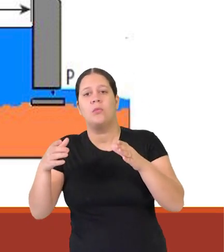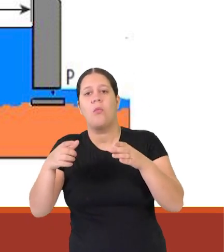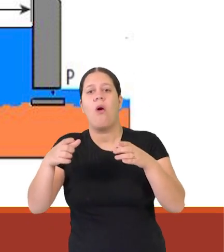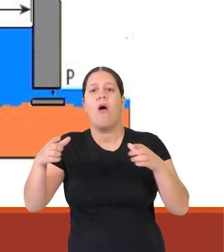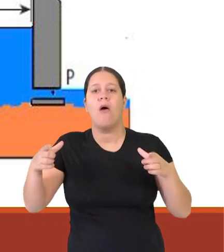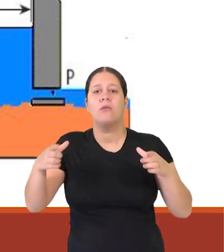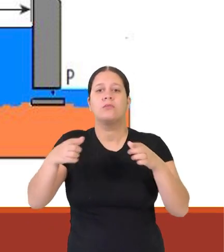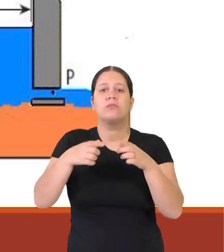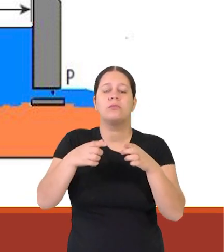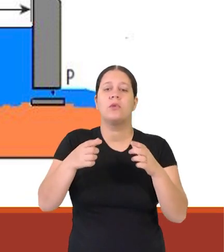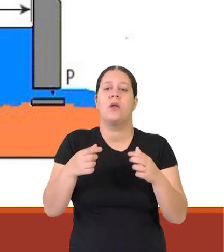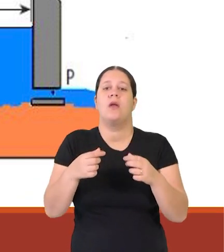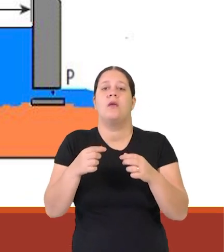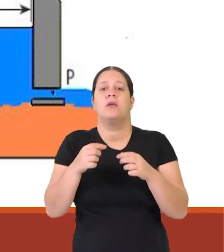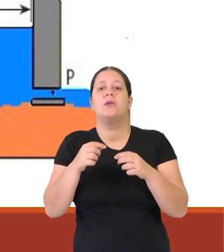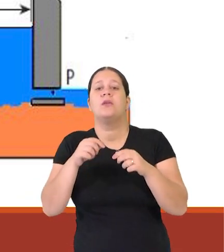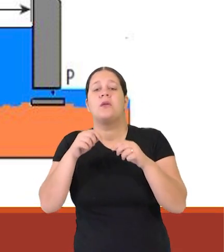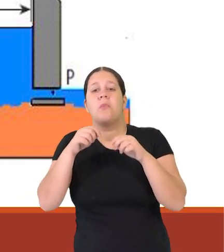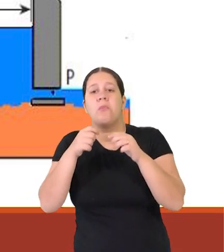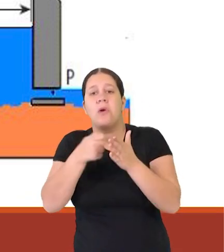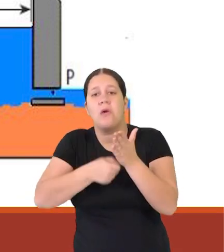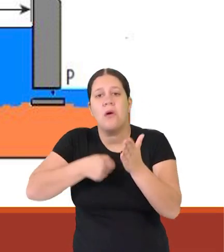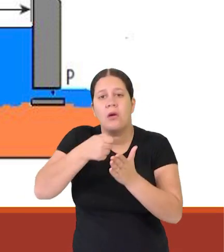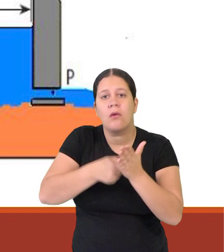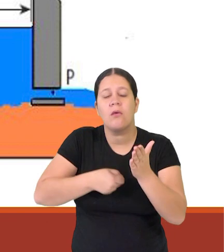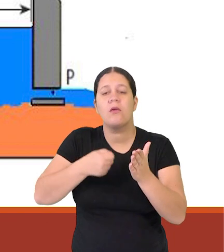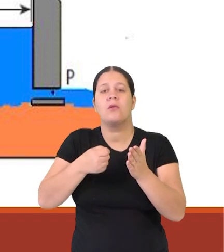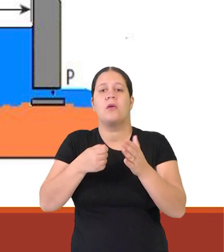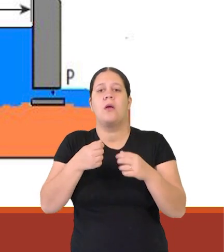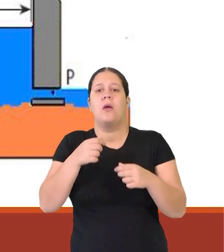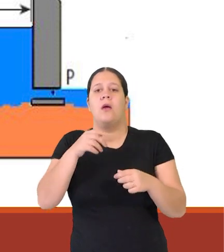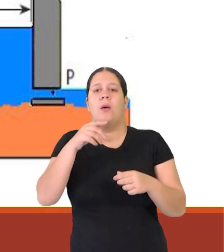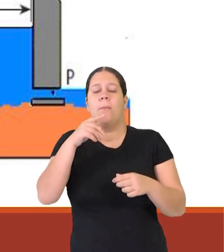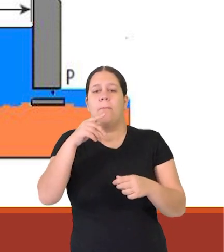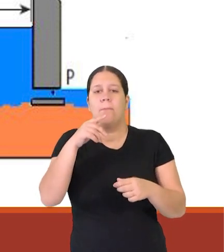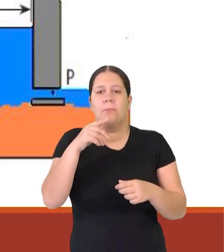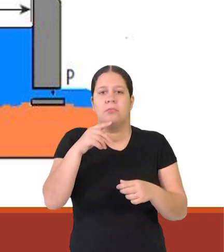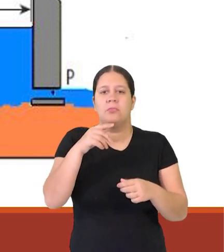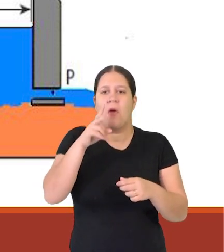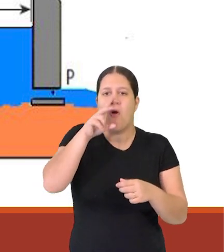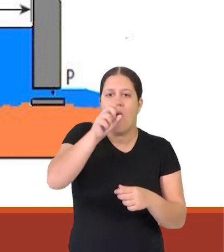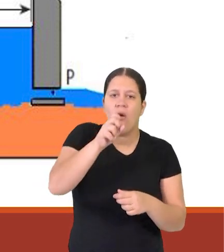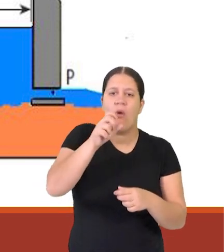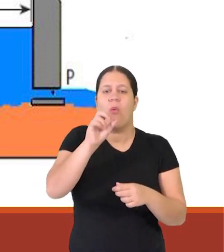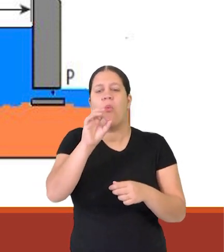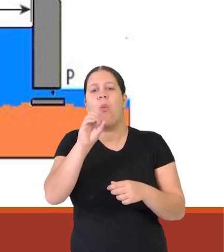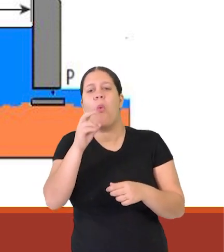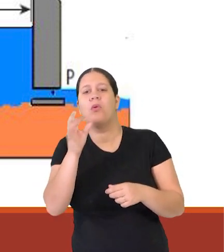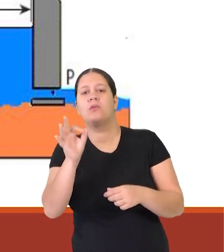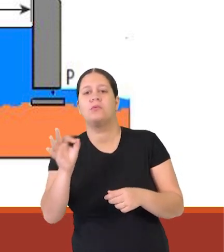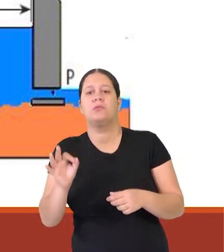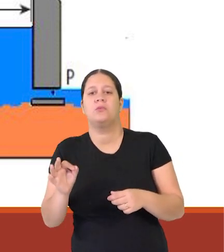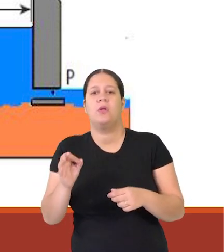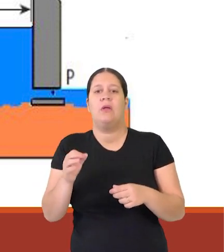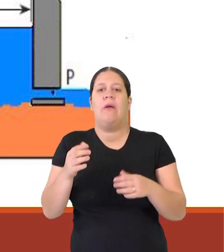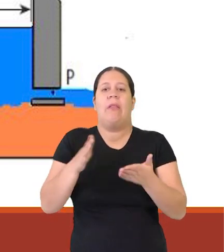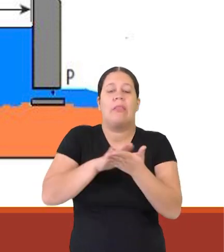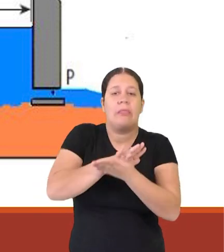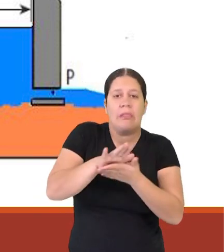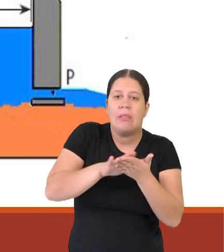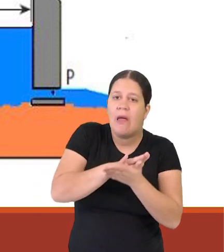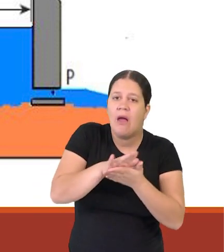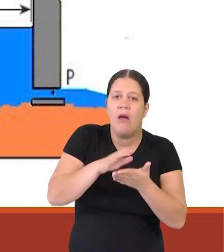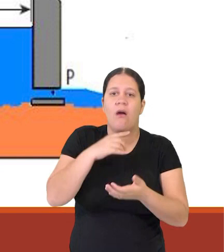significa necessariamente que exija, então, um acréscimo de pressão, beleza? Letra C, comprimento do lago. De nada